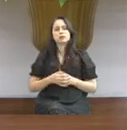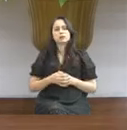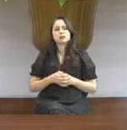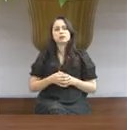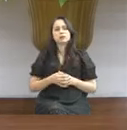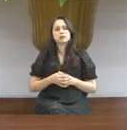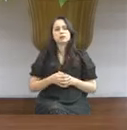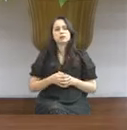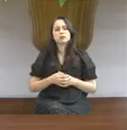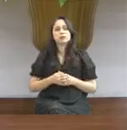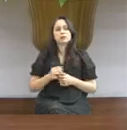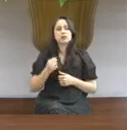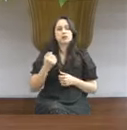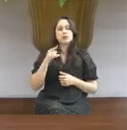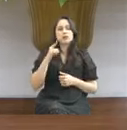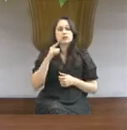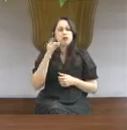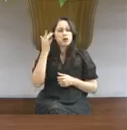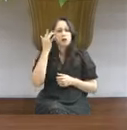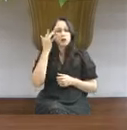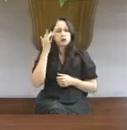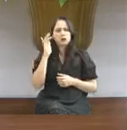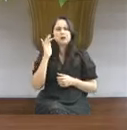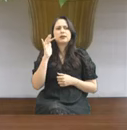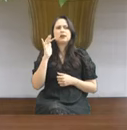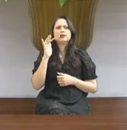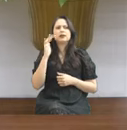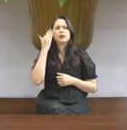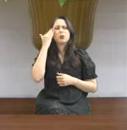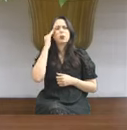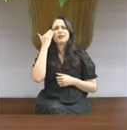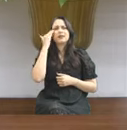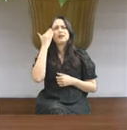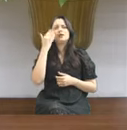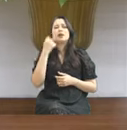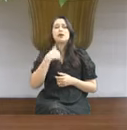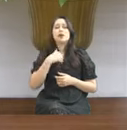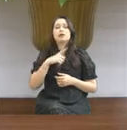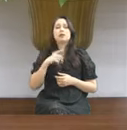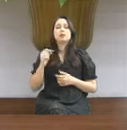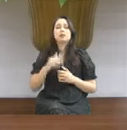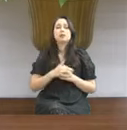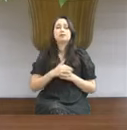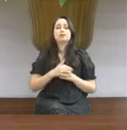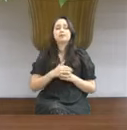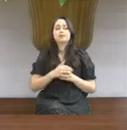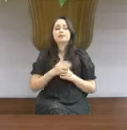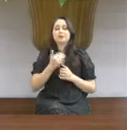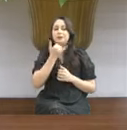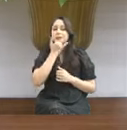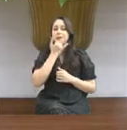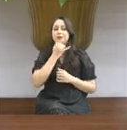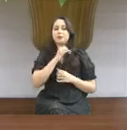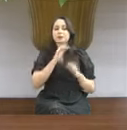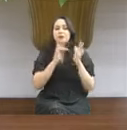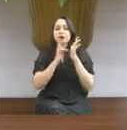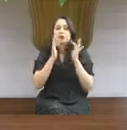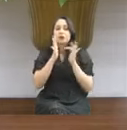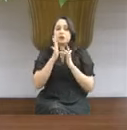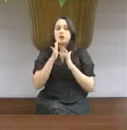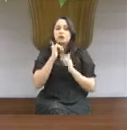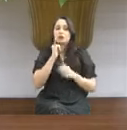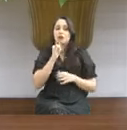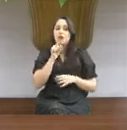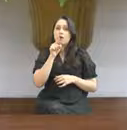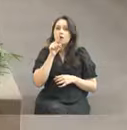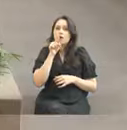Não, mas se tu não entender, eu vou embora. A Bíblia diz, conheço a tua pobreza, o grego diz o motivo, mas tu és rico.